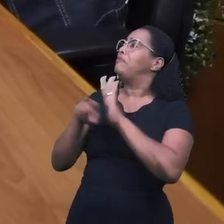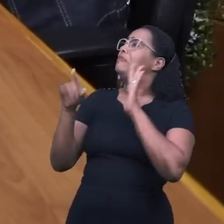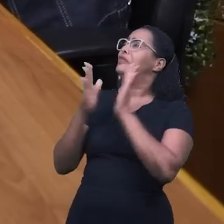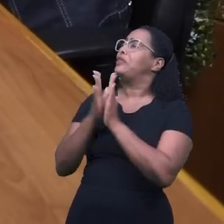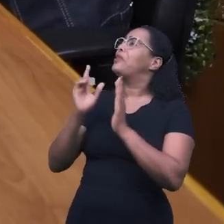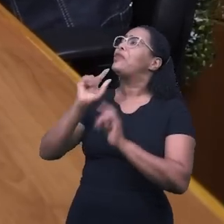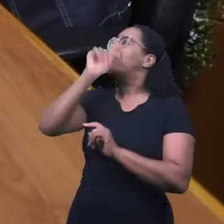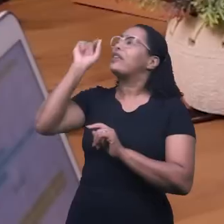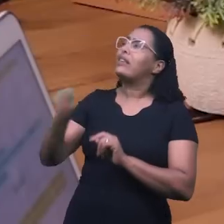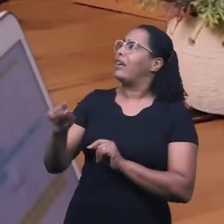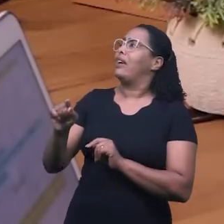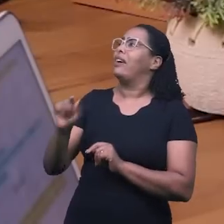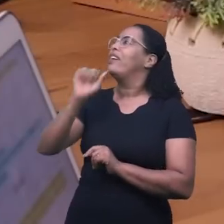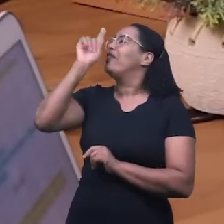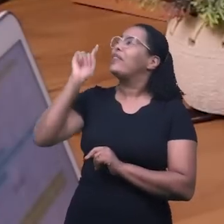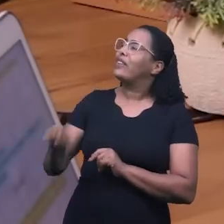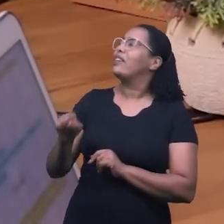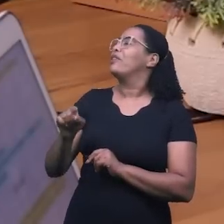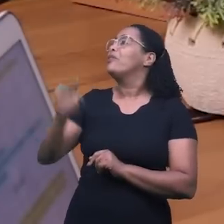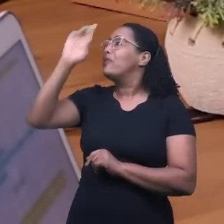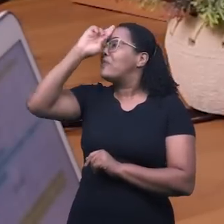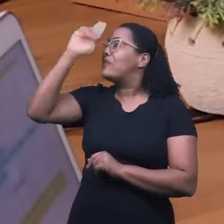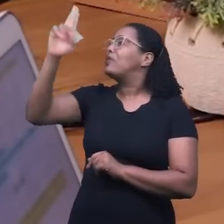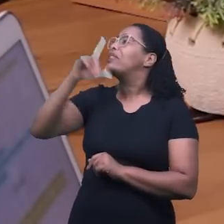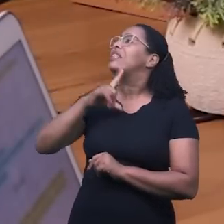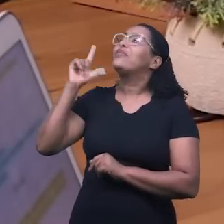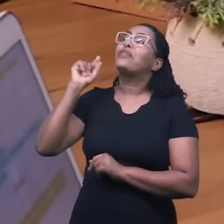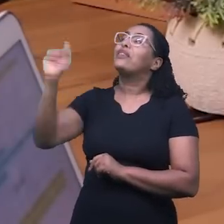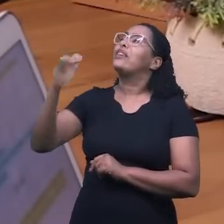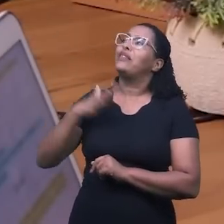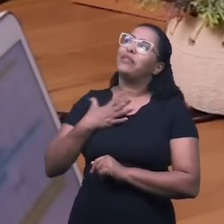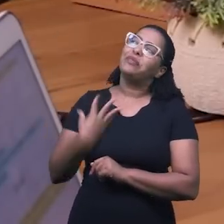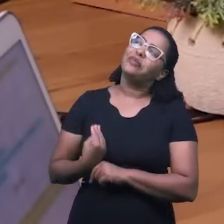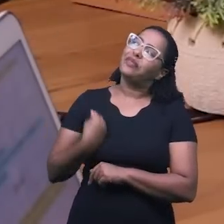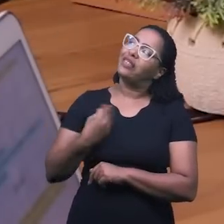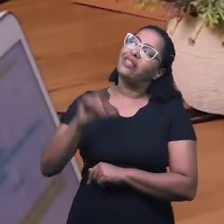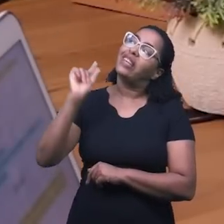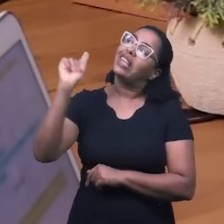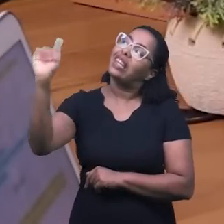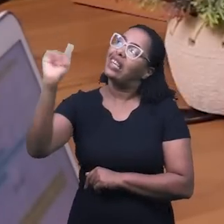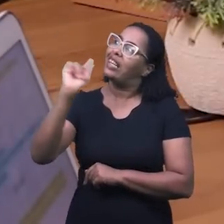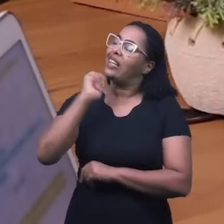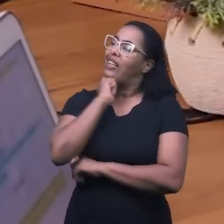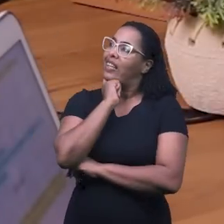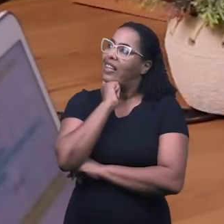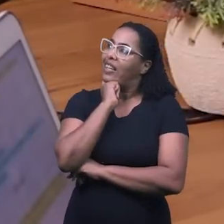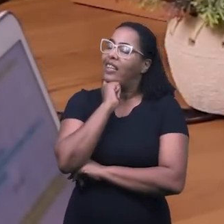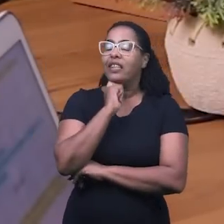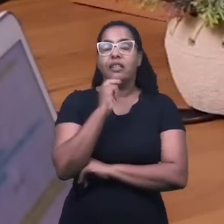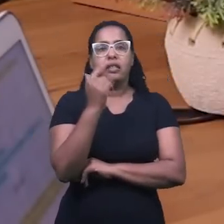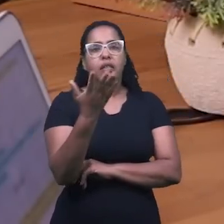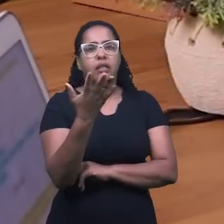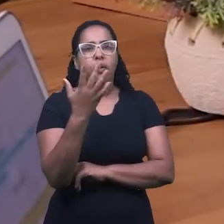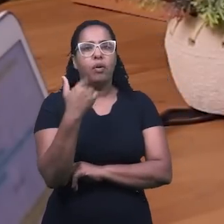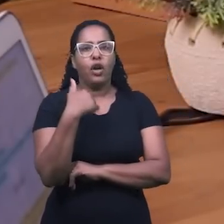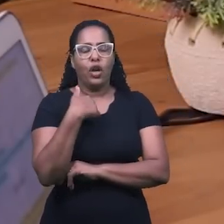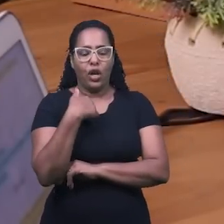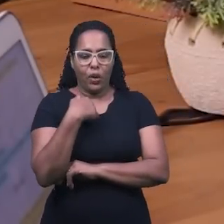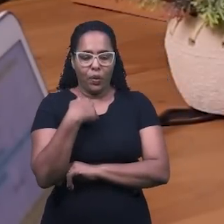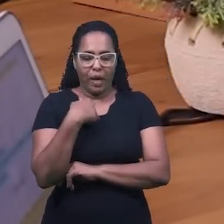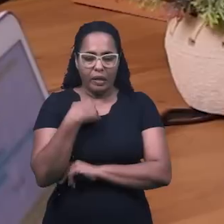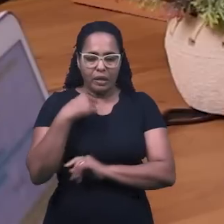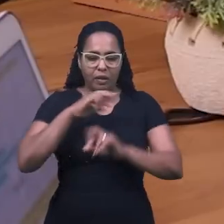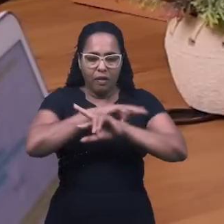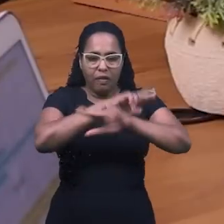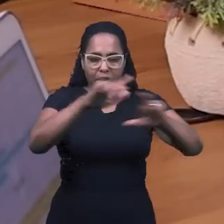que é? Agora eu quero, Senhor, o que o Senhor tem para mim. Eu quero o que o Senhor tem para mim. Então, eu acho assim eu